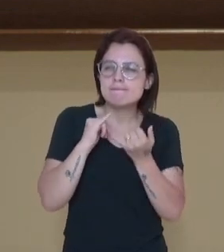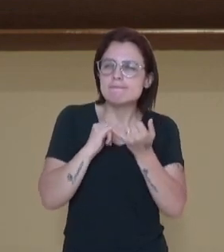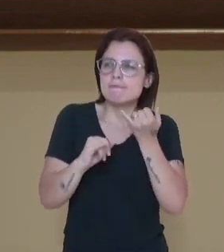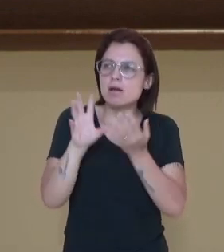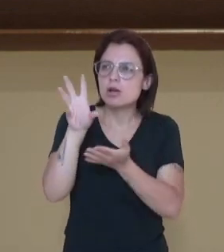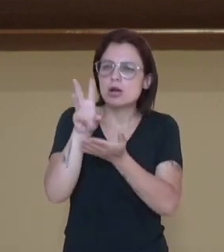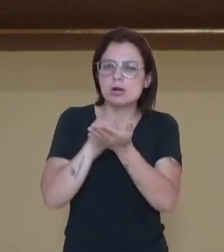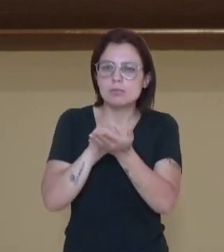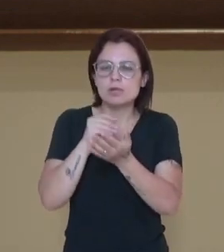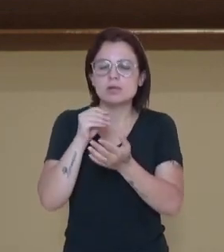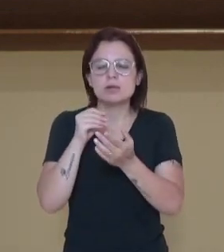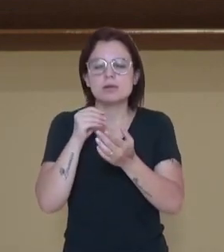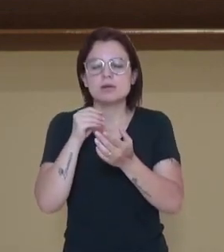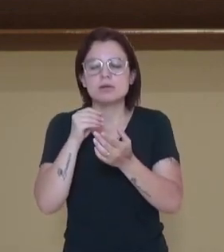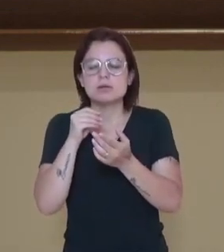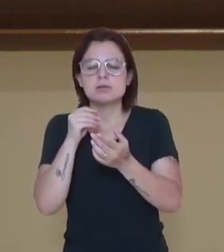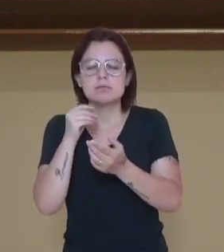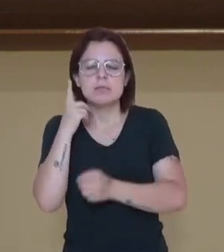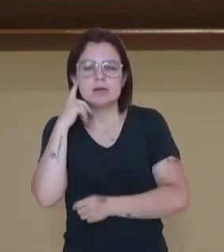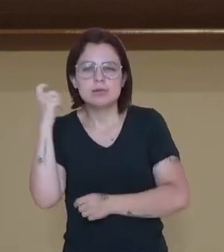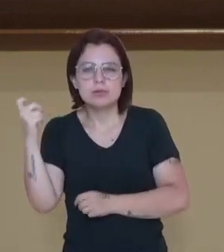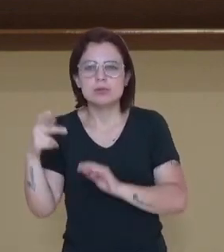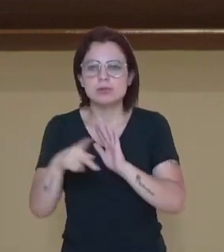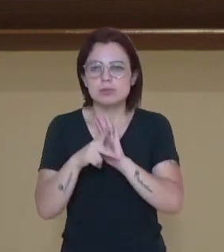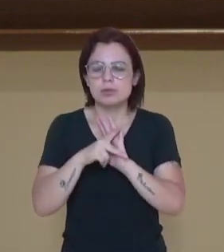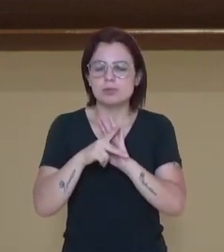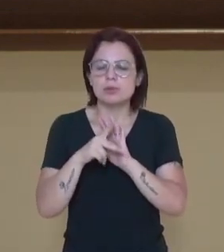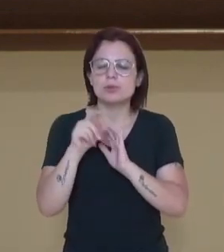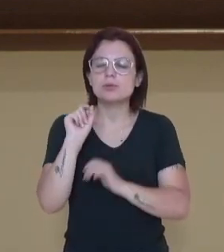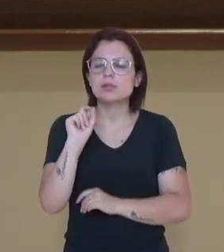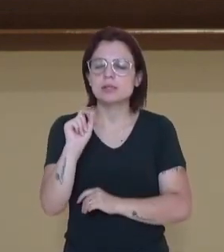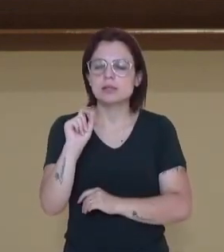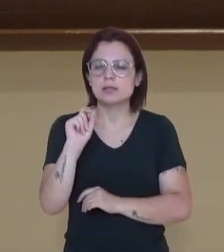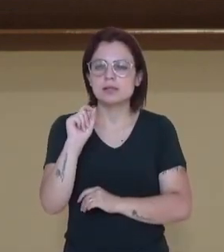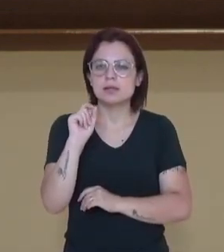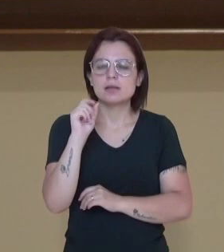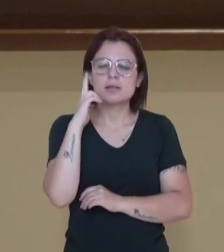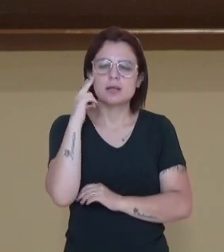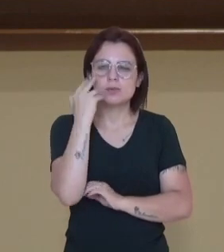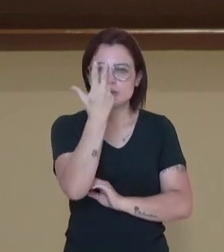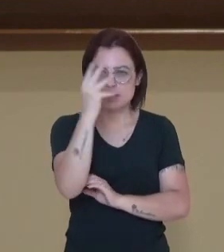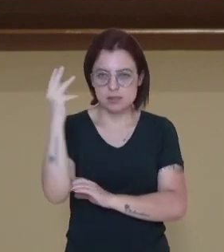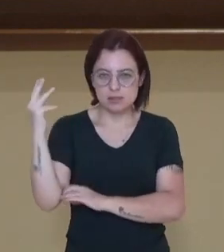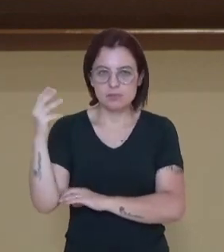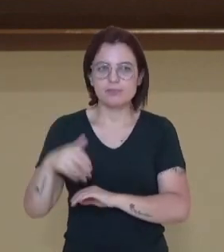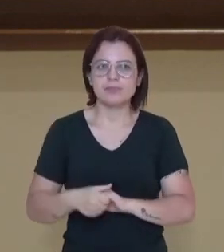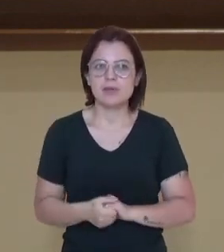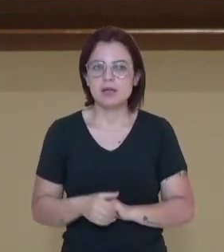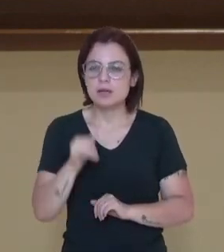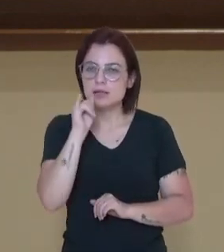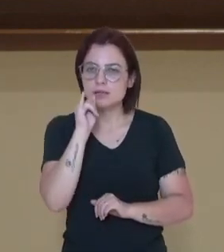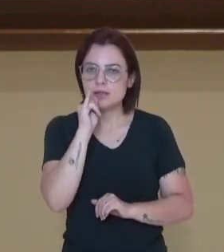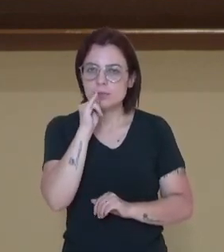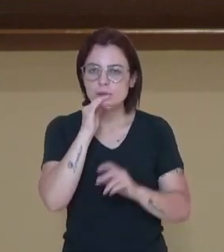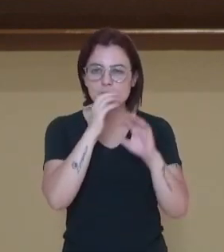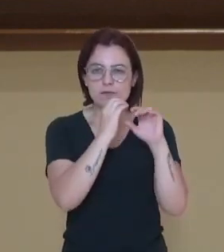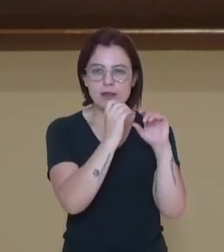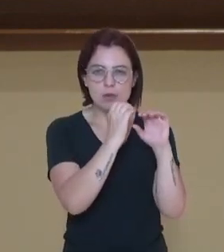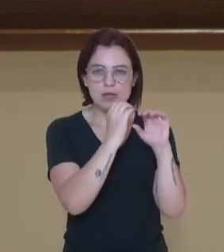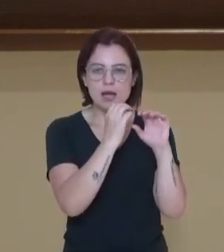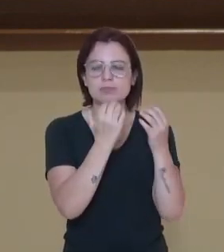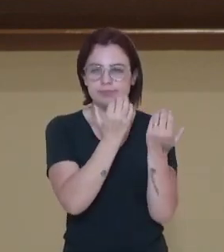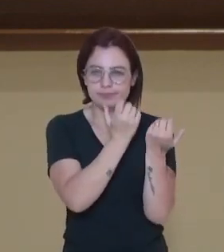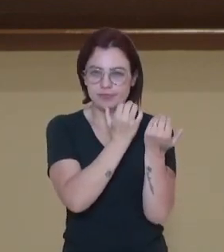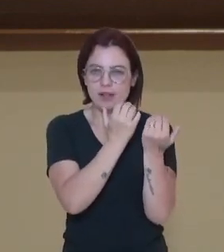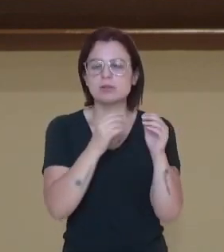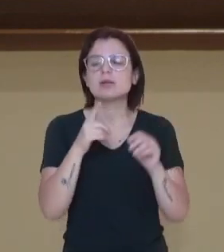procuravam imitar os sons da natureza. A flauta é um dos primeiros objetos de instrumentos musicais de que se tem notícia